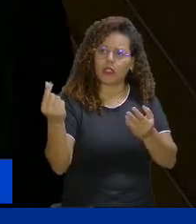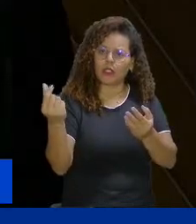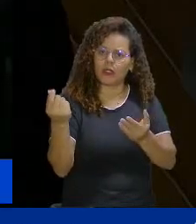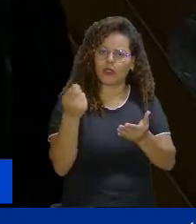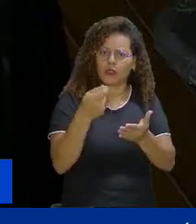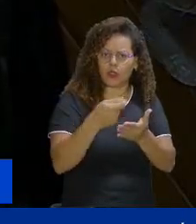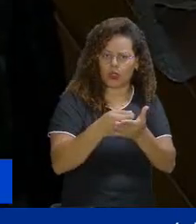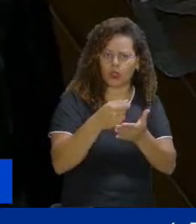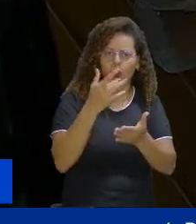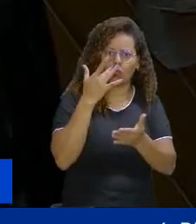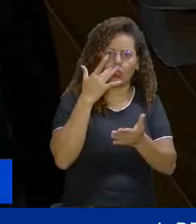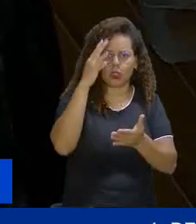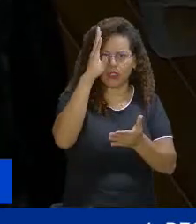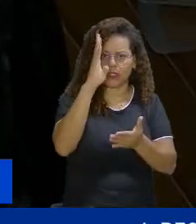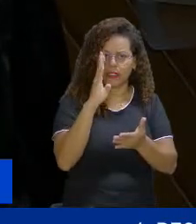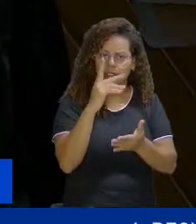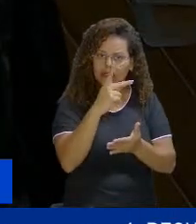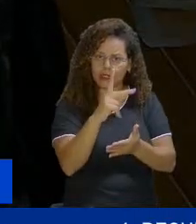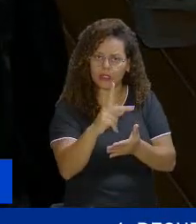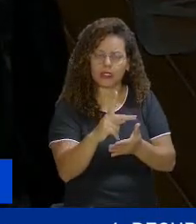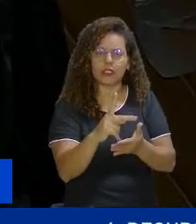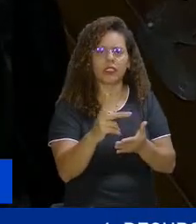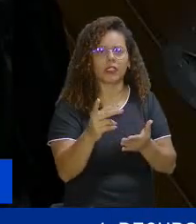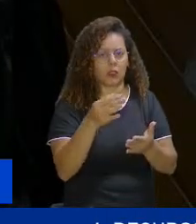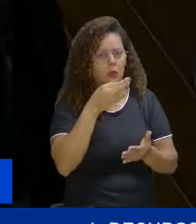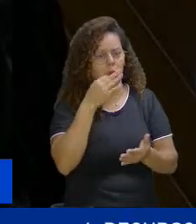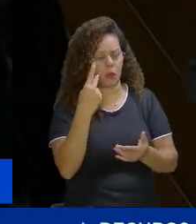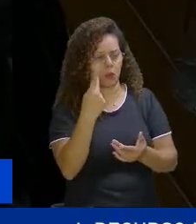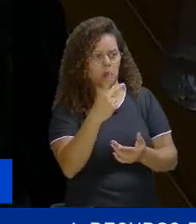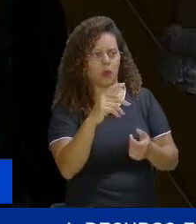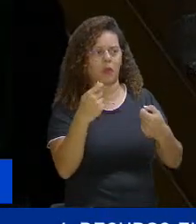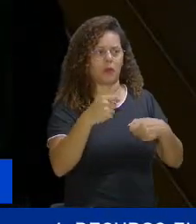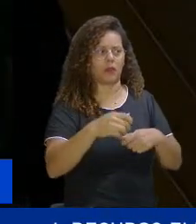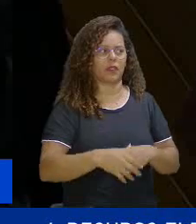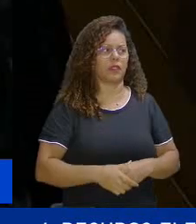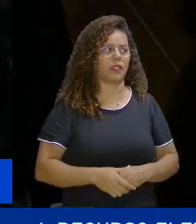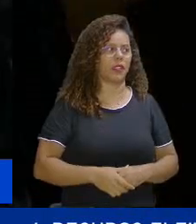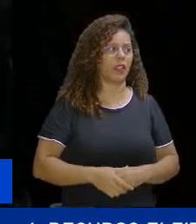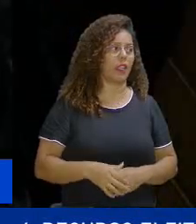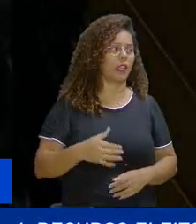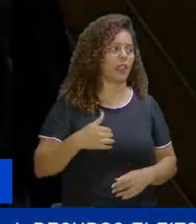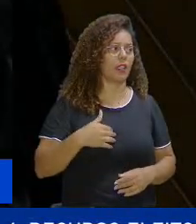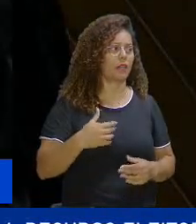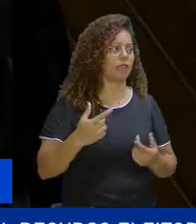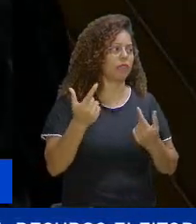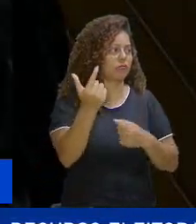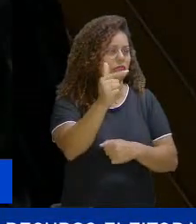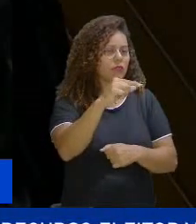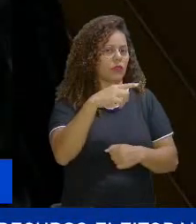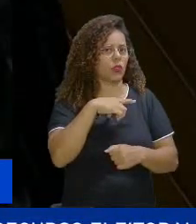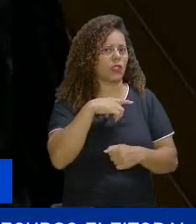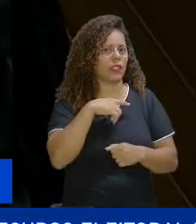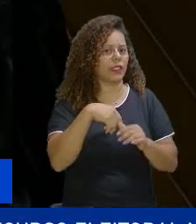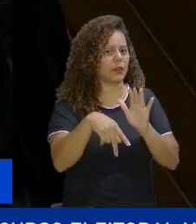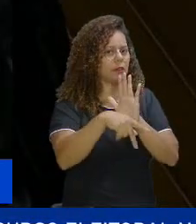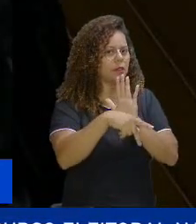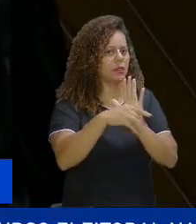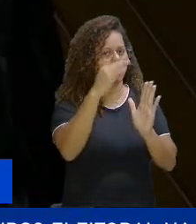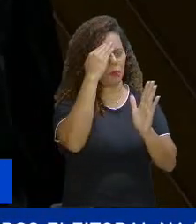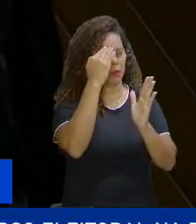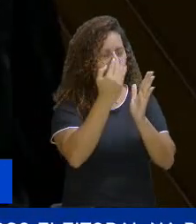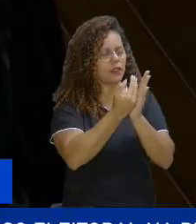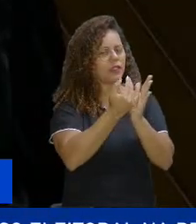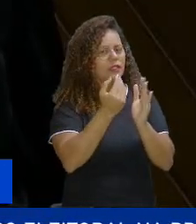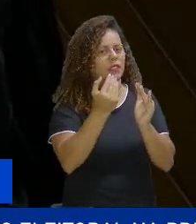ao Tesouro Nacional na hipótese dos autos. Nesse sentido, afasta a alegação de que houve violação aos princípios constitucionais acima